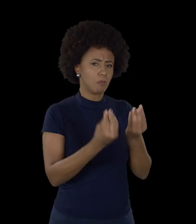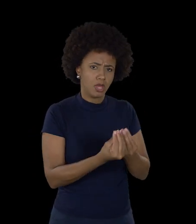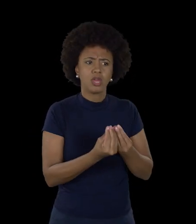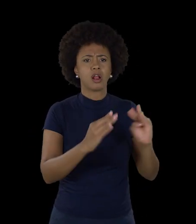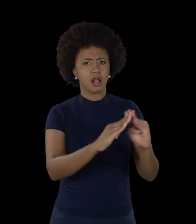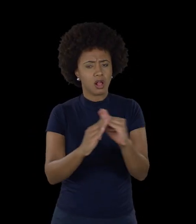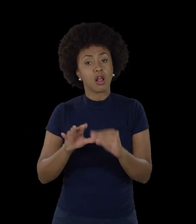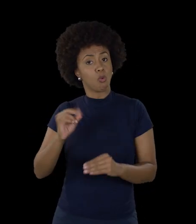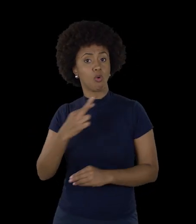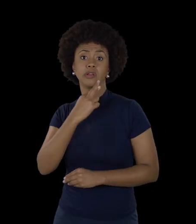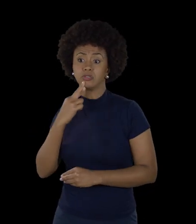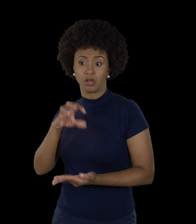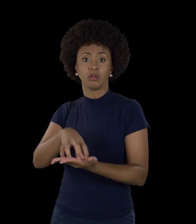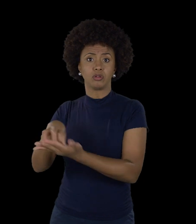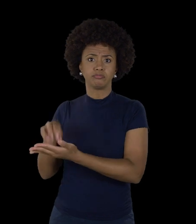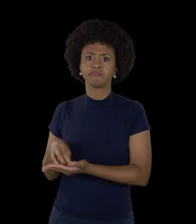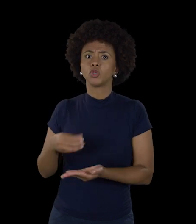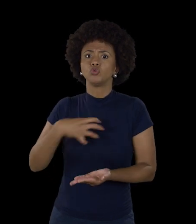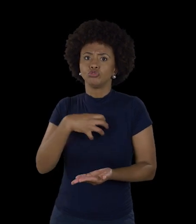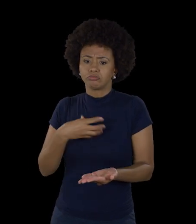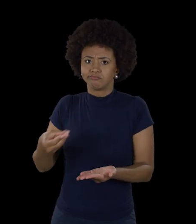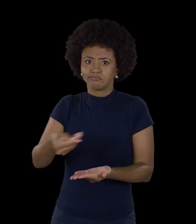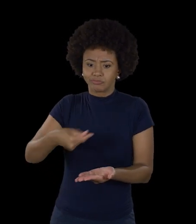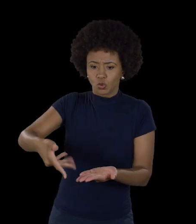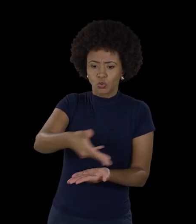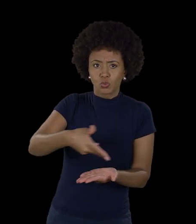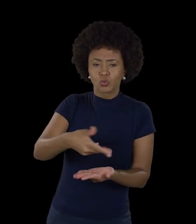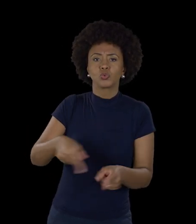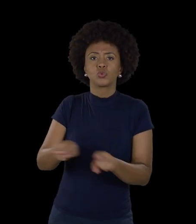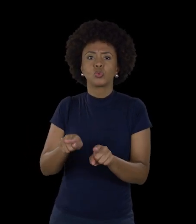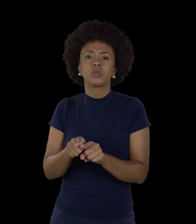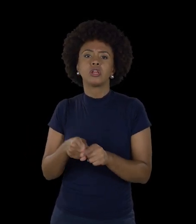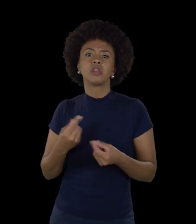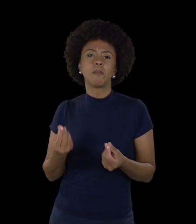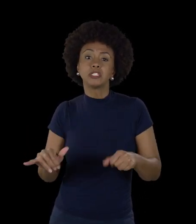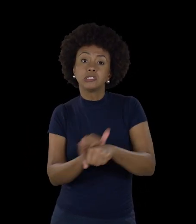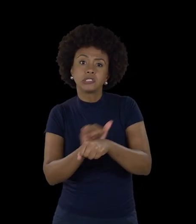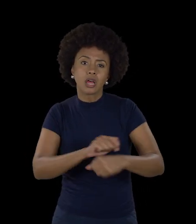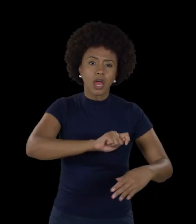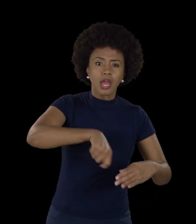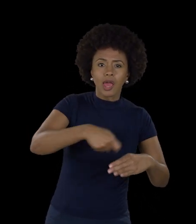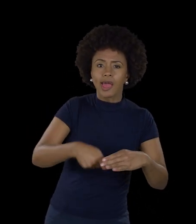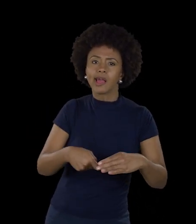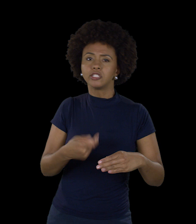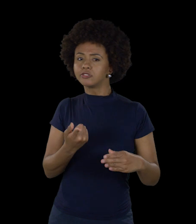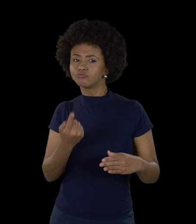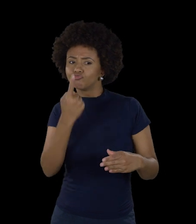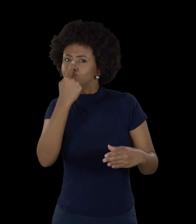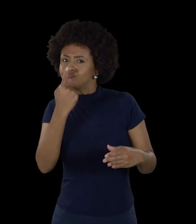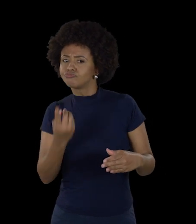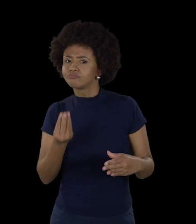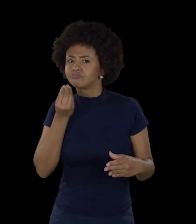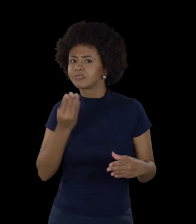mundo, tanto em casas como restaurantes. A incrível fartura de temperos, gostos e técnicas